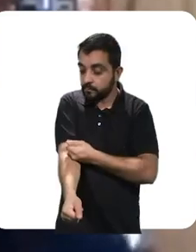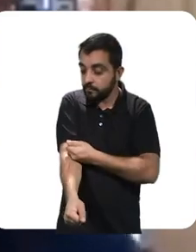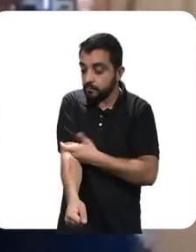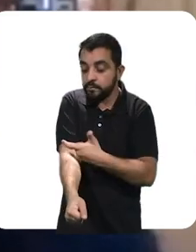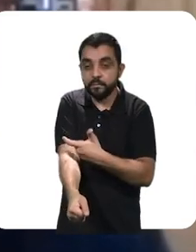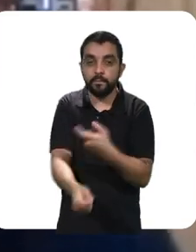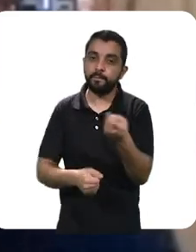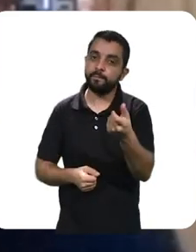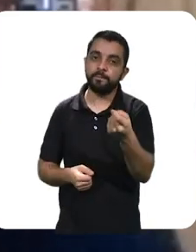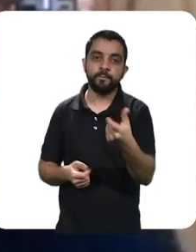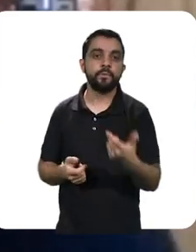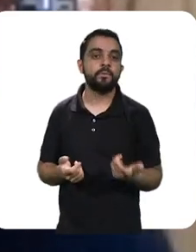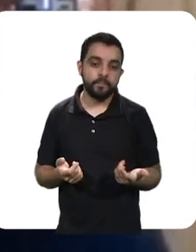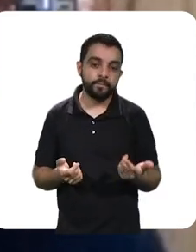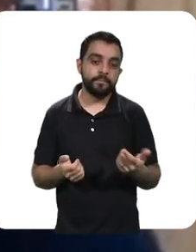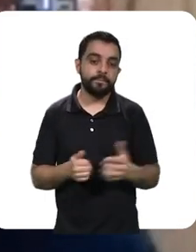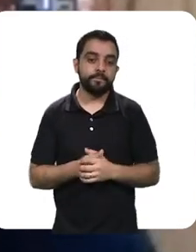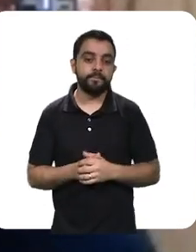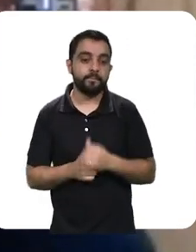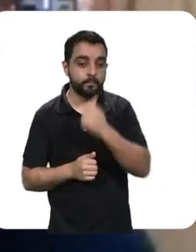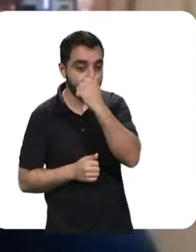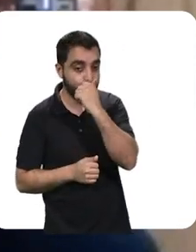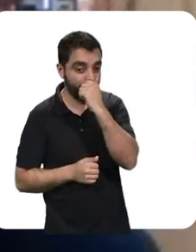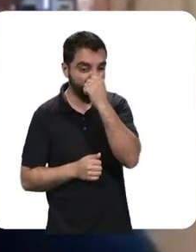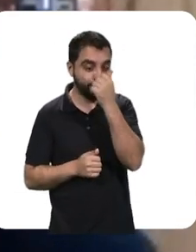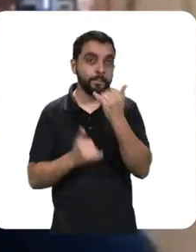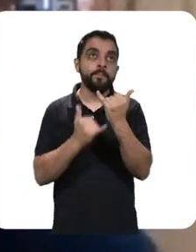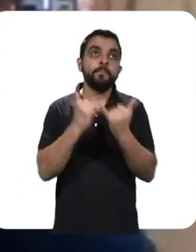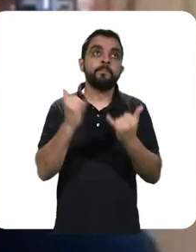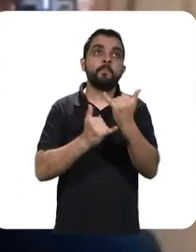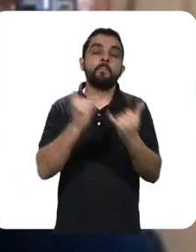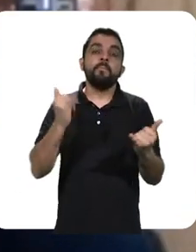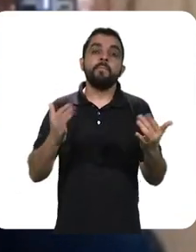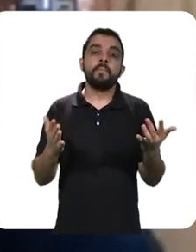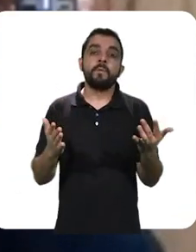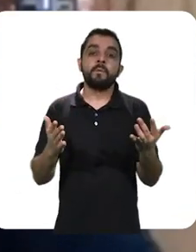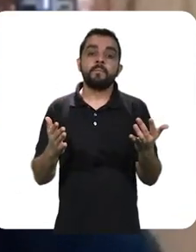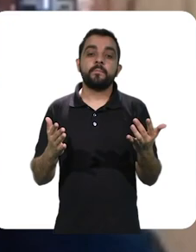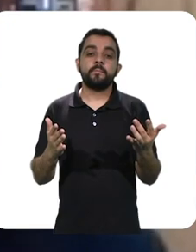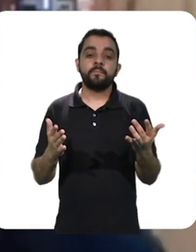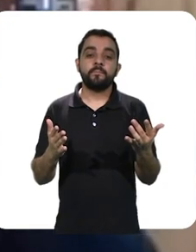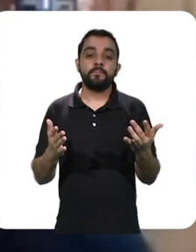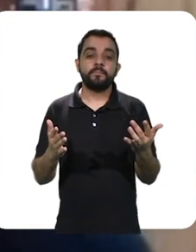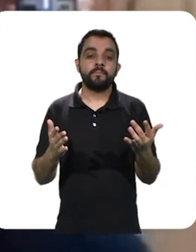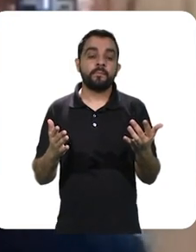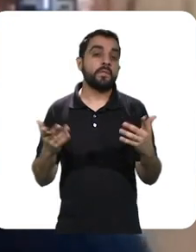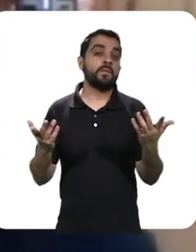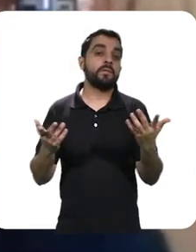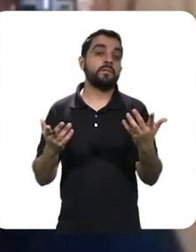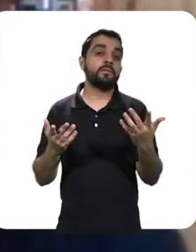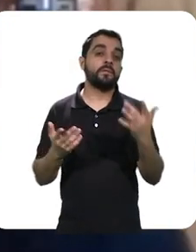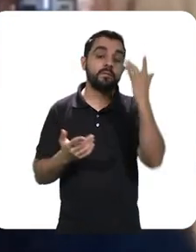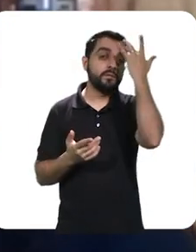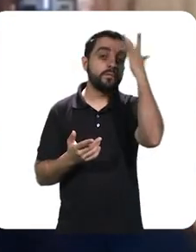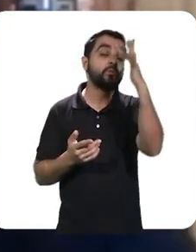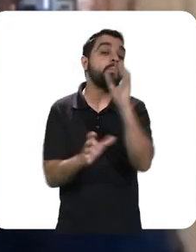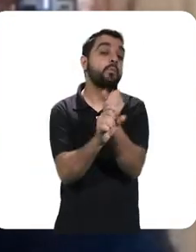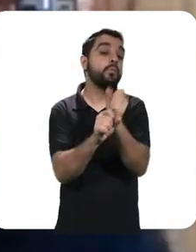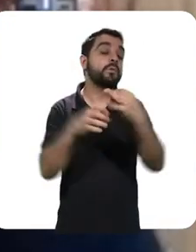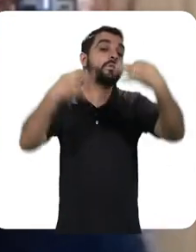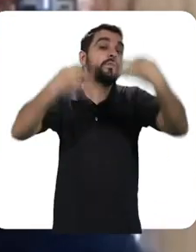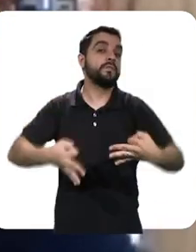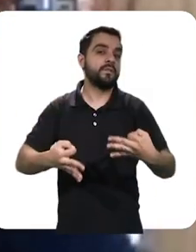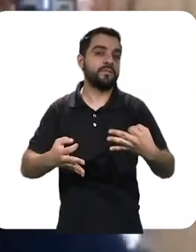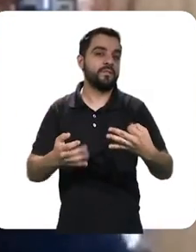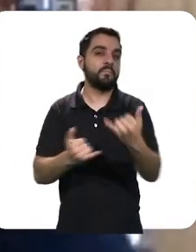amplitude de testagem muito diferente também. Então é como se a gente estivesse navegando no escuro e talvez até sem